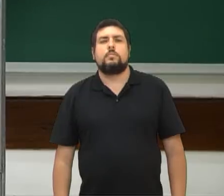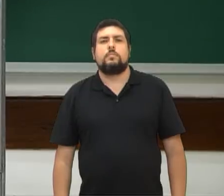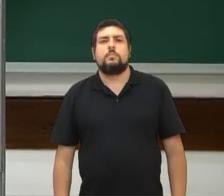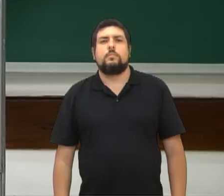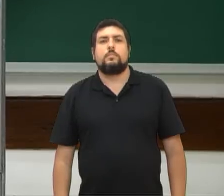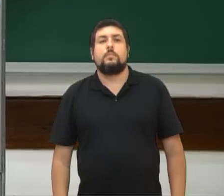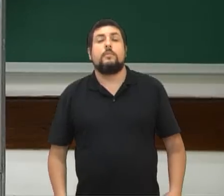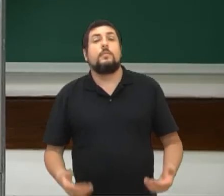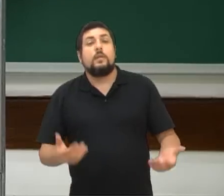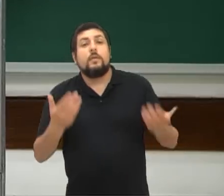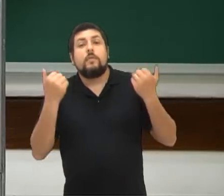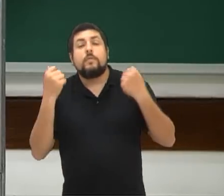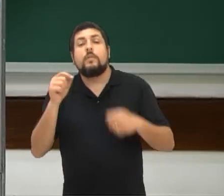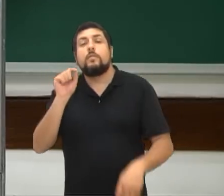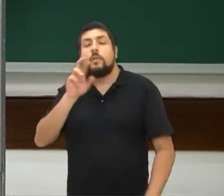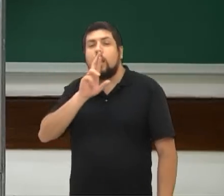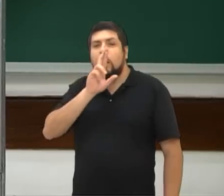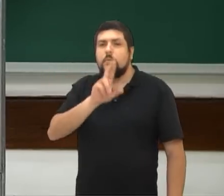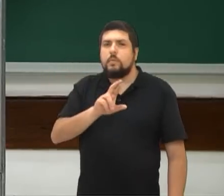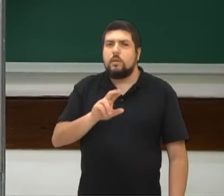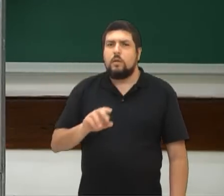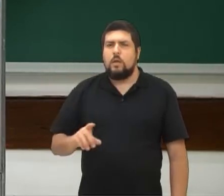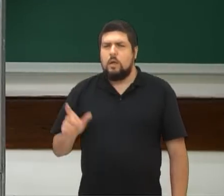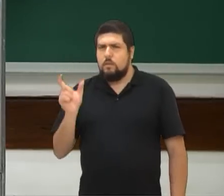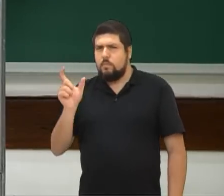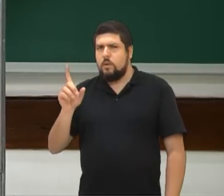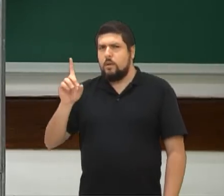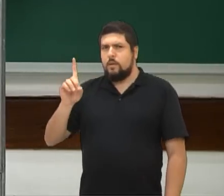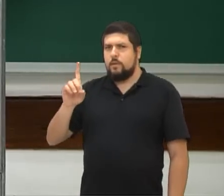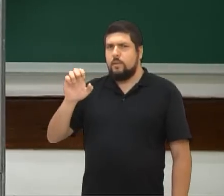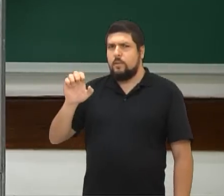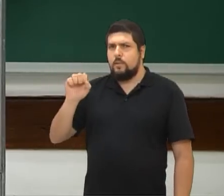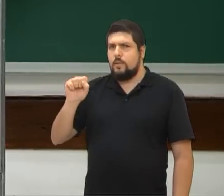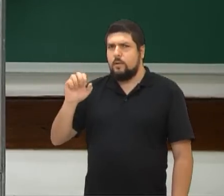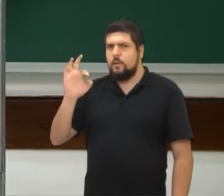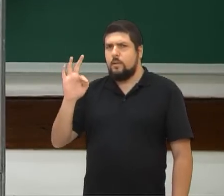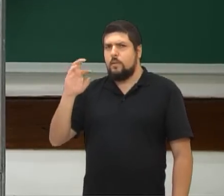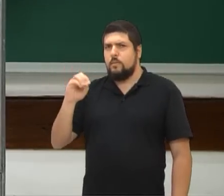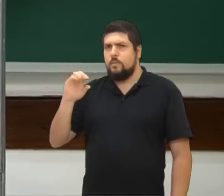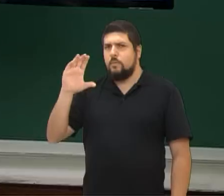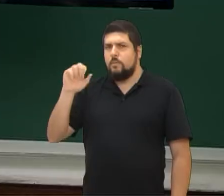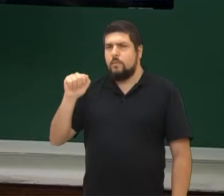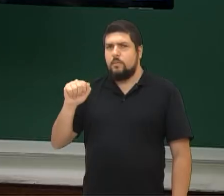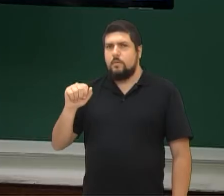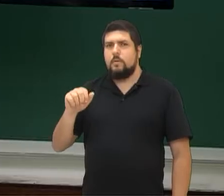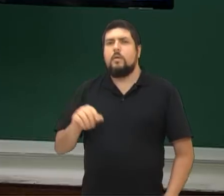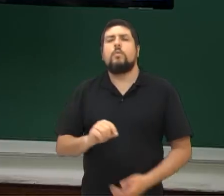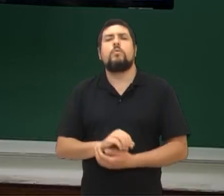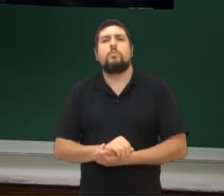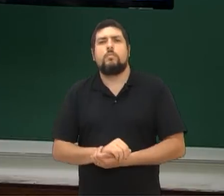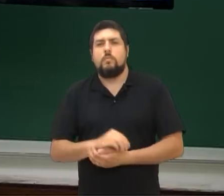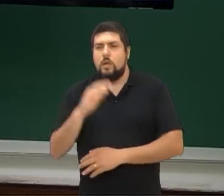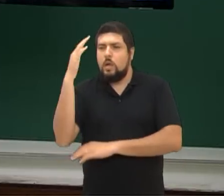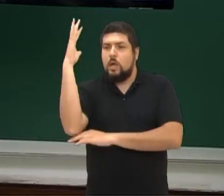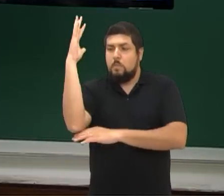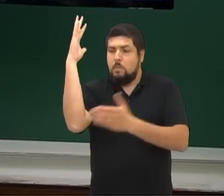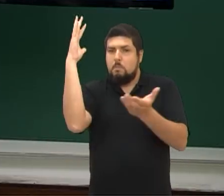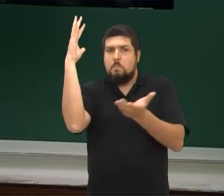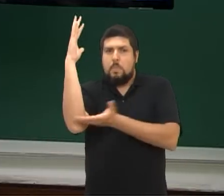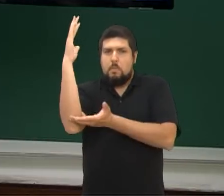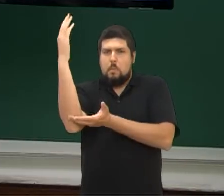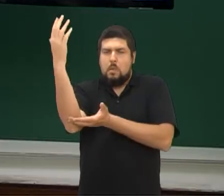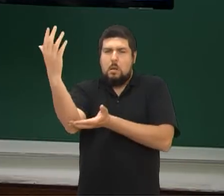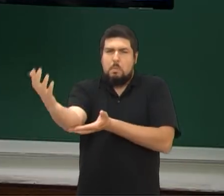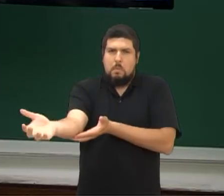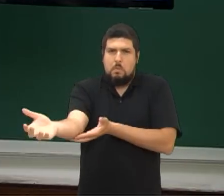Vamos lá, o que você respondeu? O que quer dizer essa palavra destoca? Retirar os tocos das árvores do